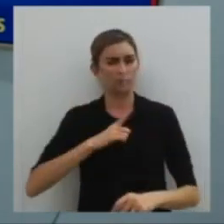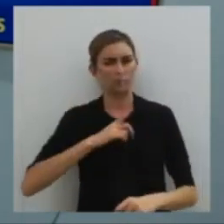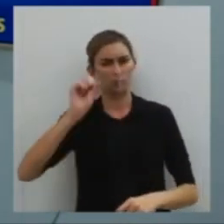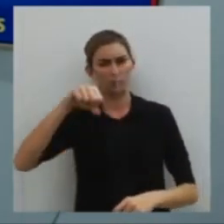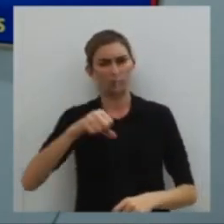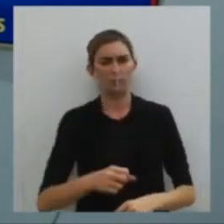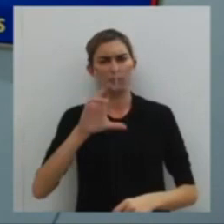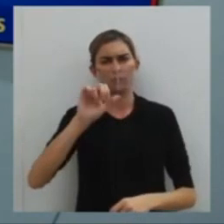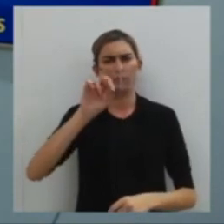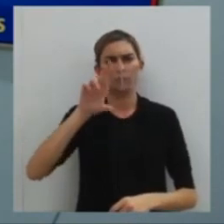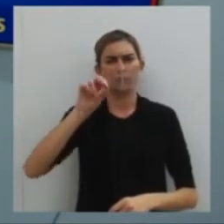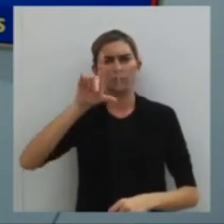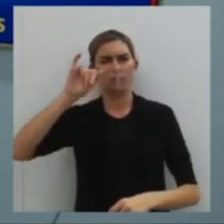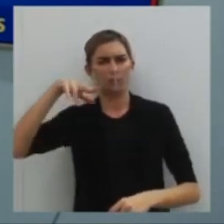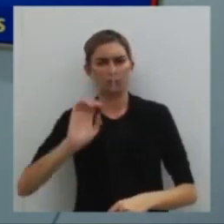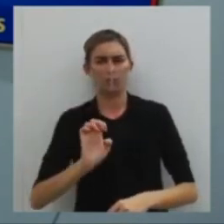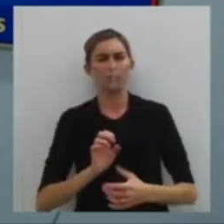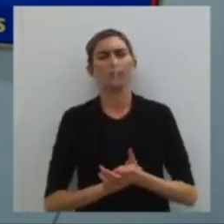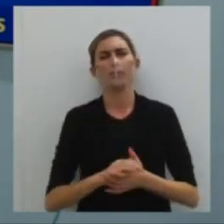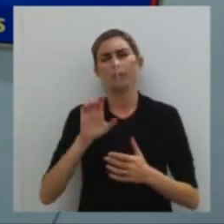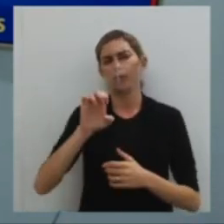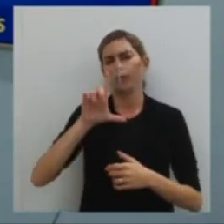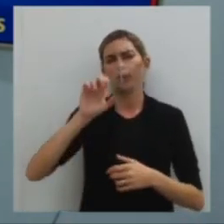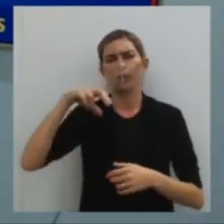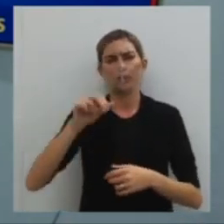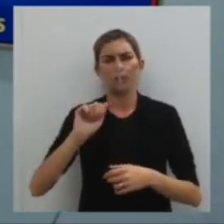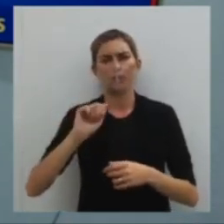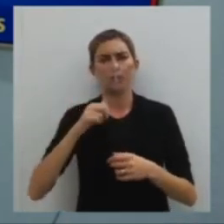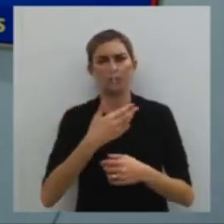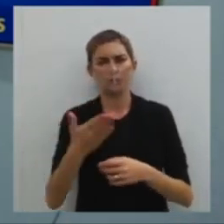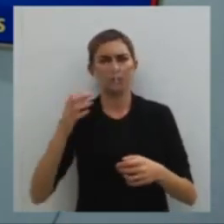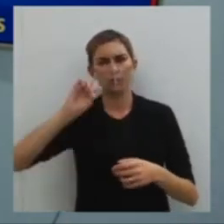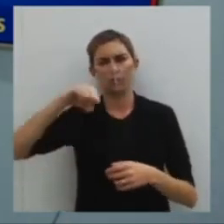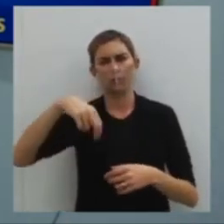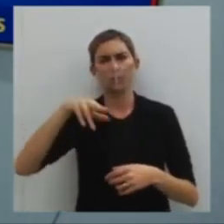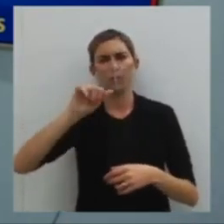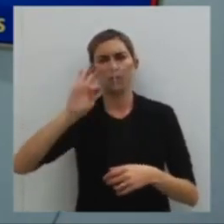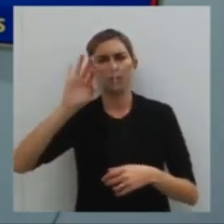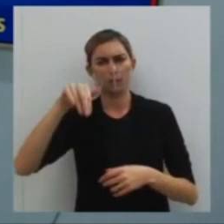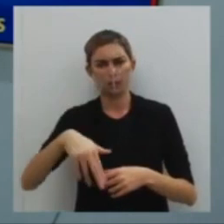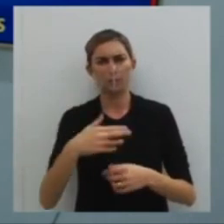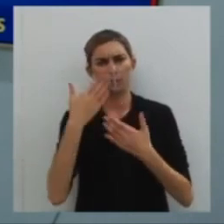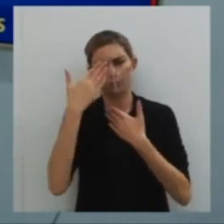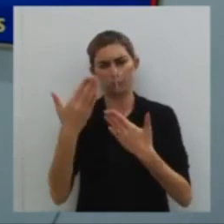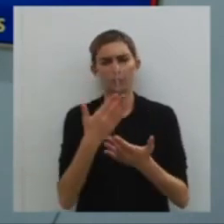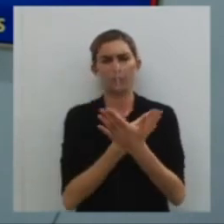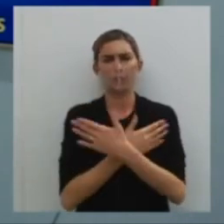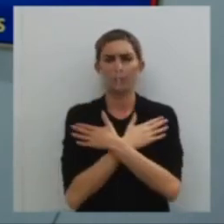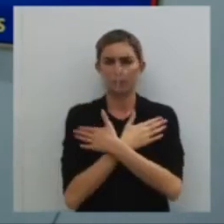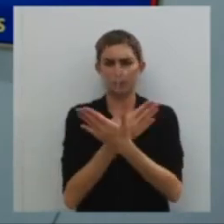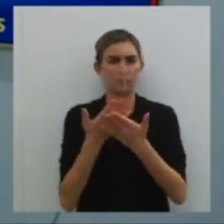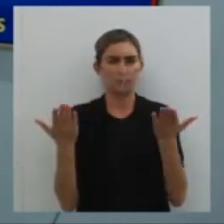A Caroline da EREM Helena Pugol, lá em São Martins. Um abraço para você. Eu percebo que você sempre está